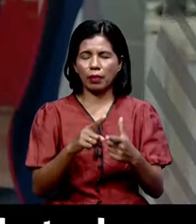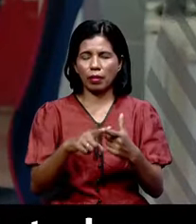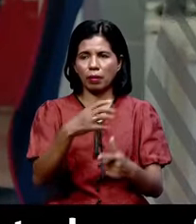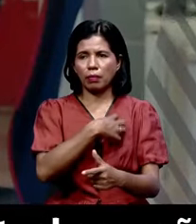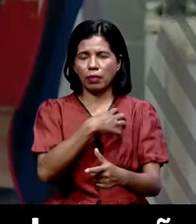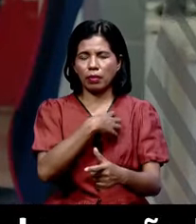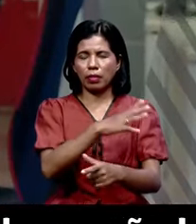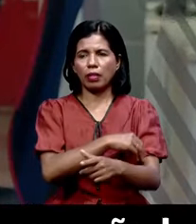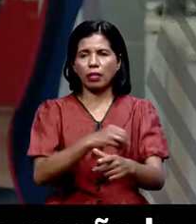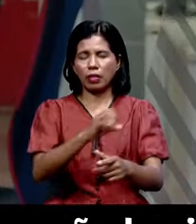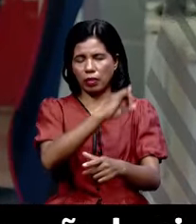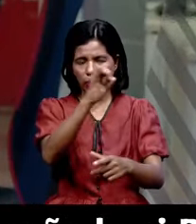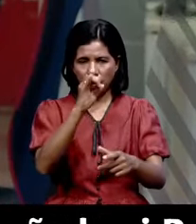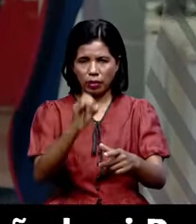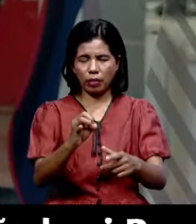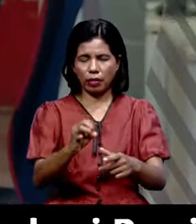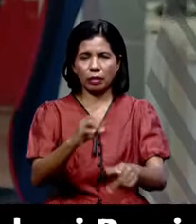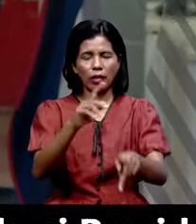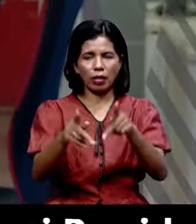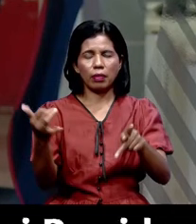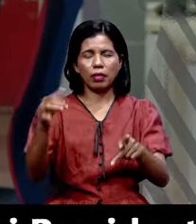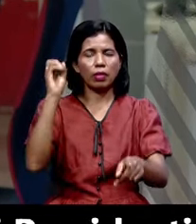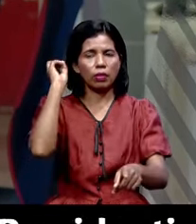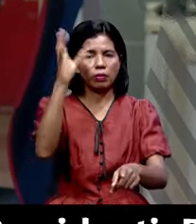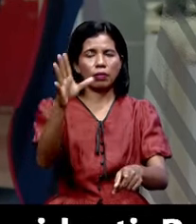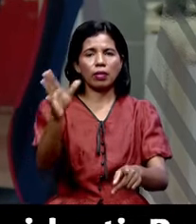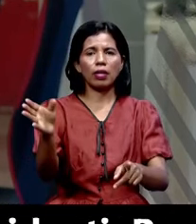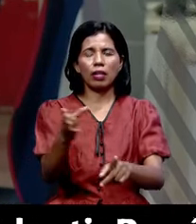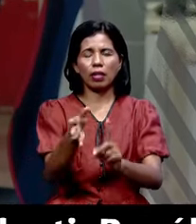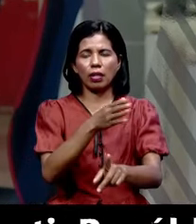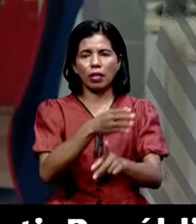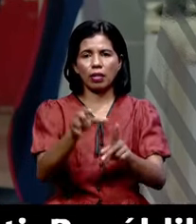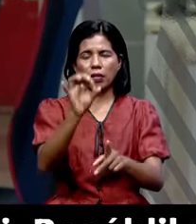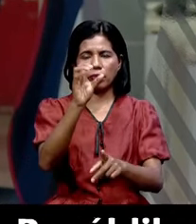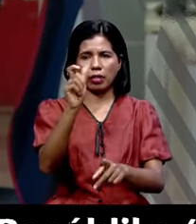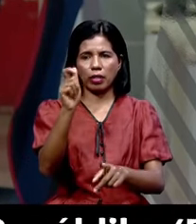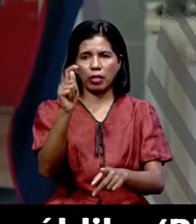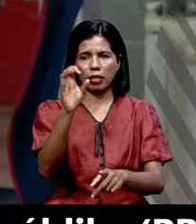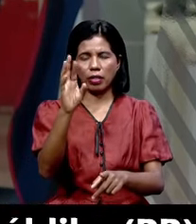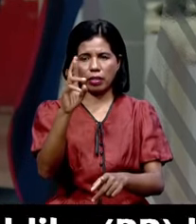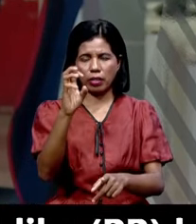Ministério identifica uma suspeito Siranebe Tuda Kanek Frater Ide e a Seminário Maior Fatumeta.